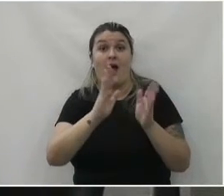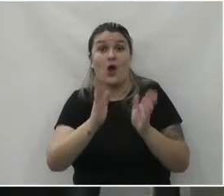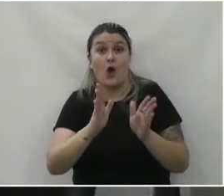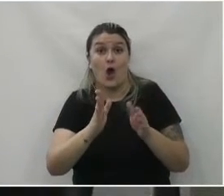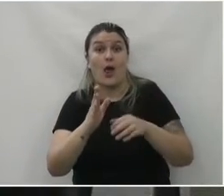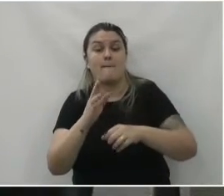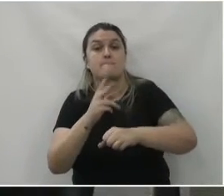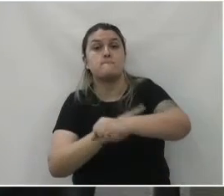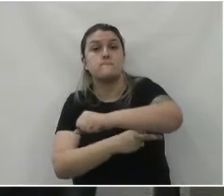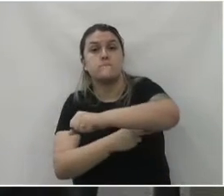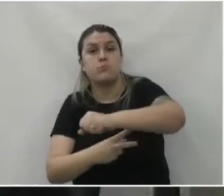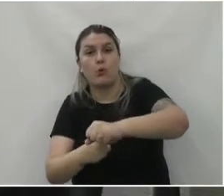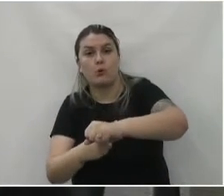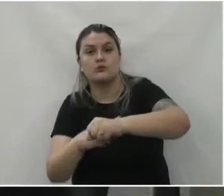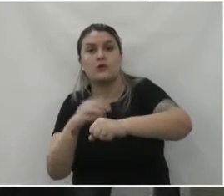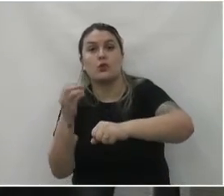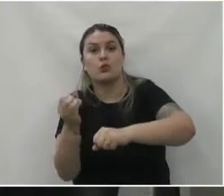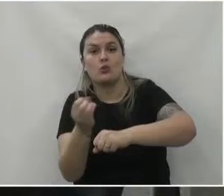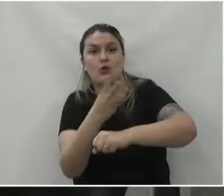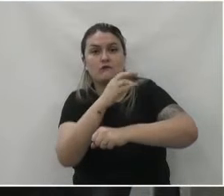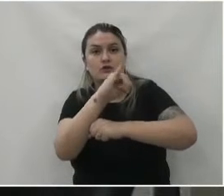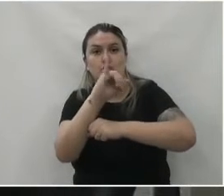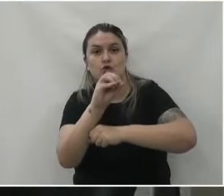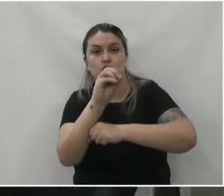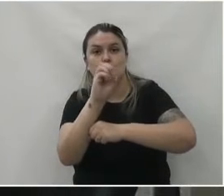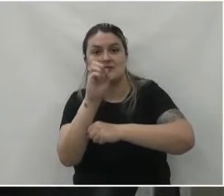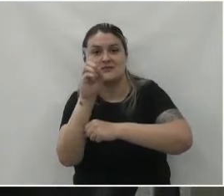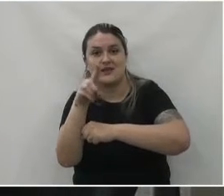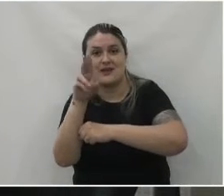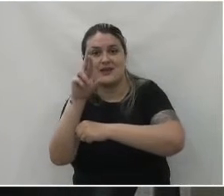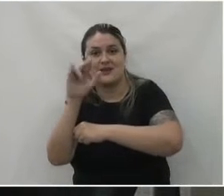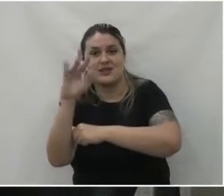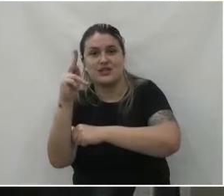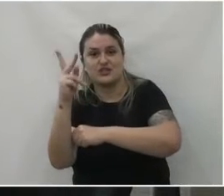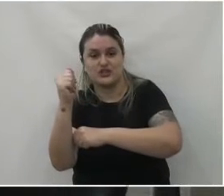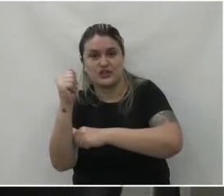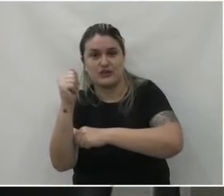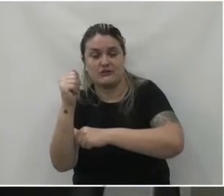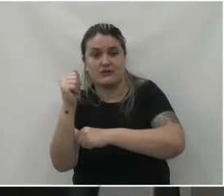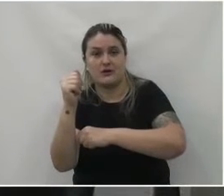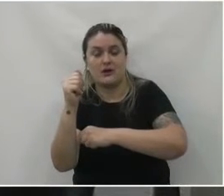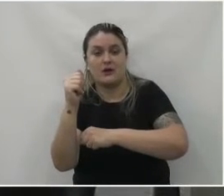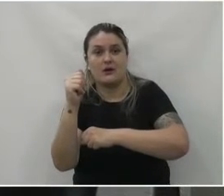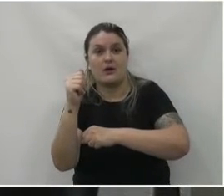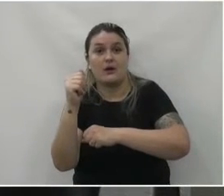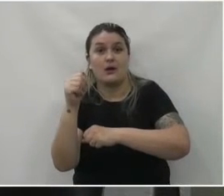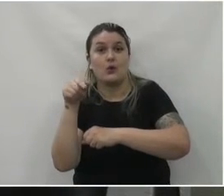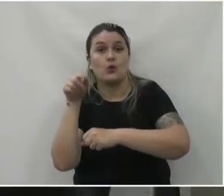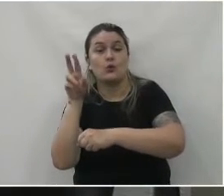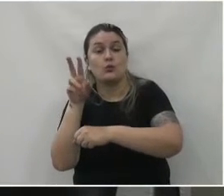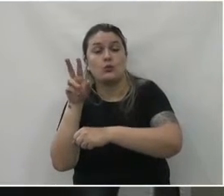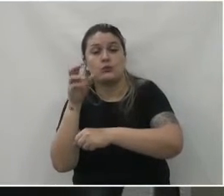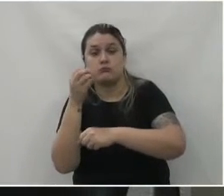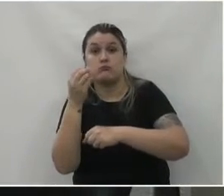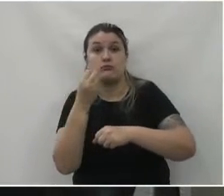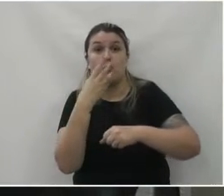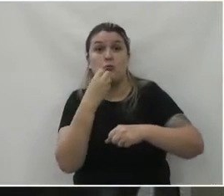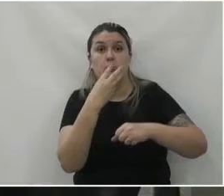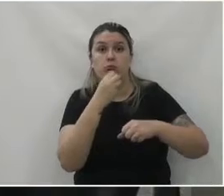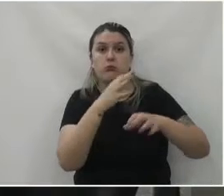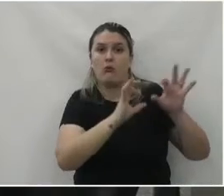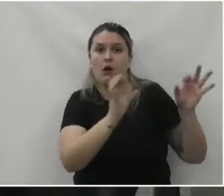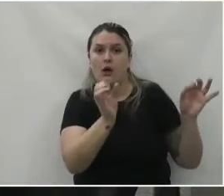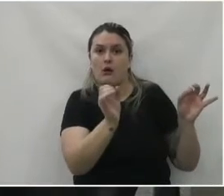José Richa ficou muito bonita a ponto de Ferro agora passou a ser utilizado por ciclistas e pedestres em conversa com os